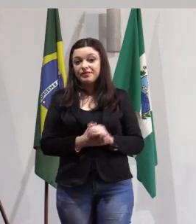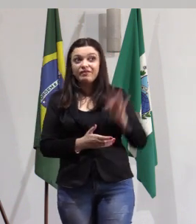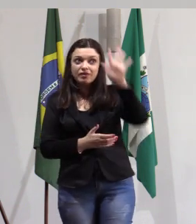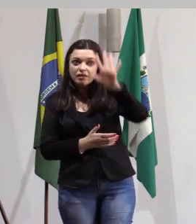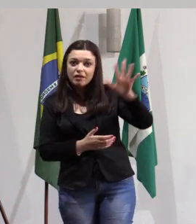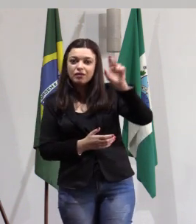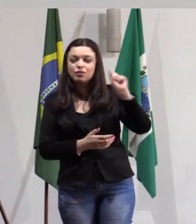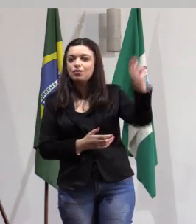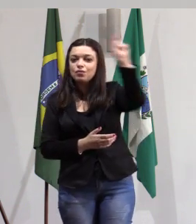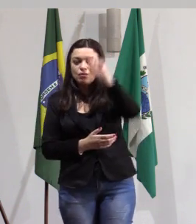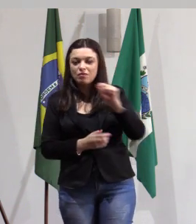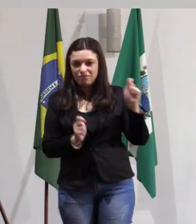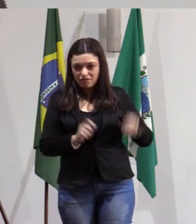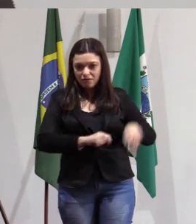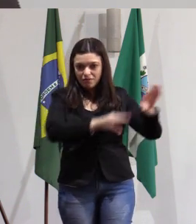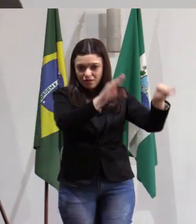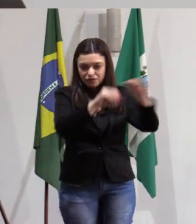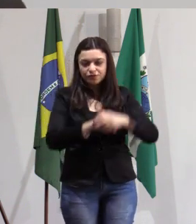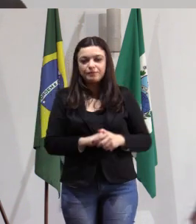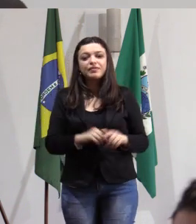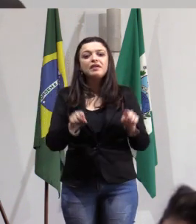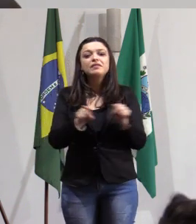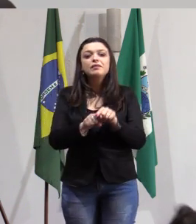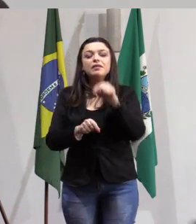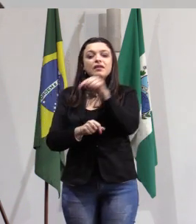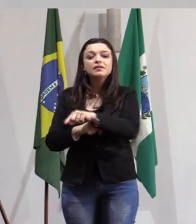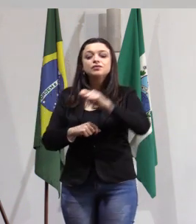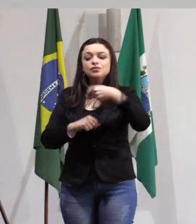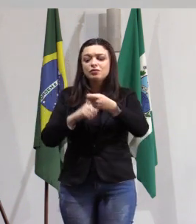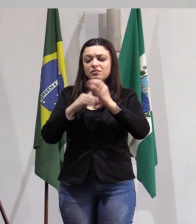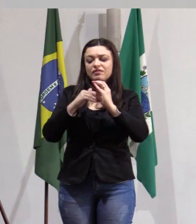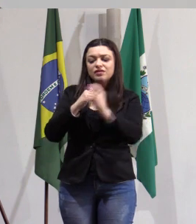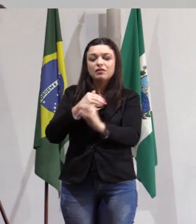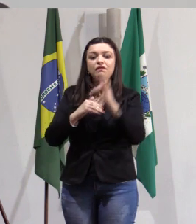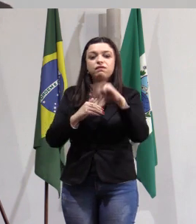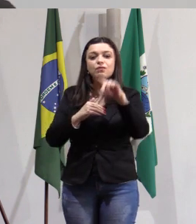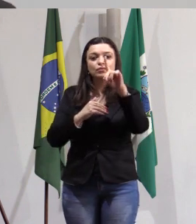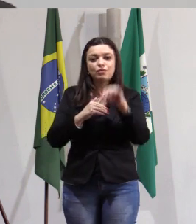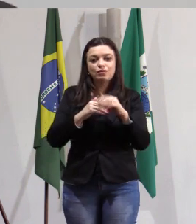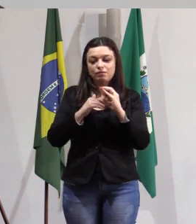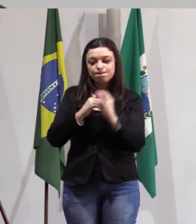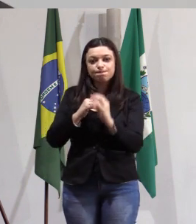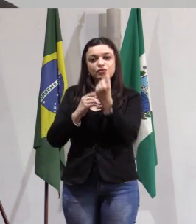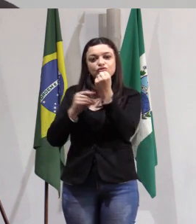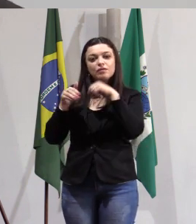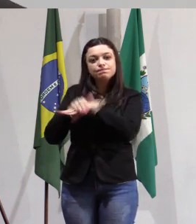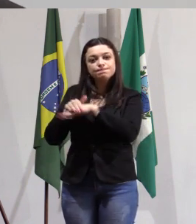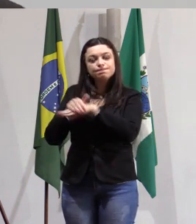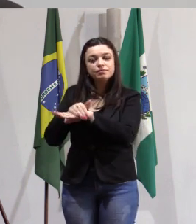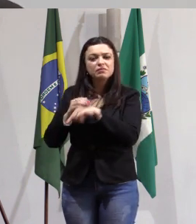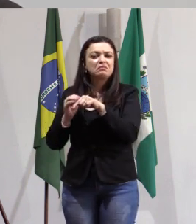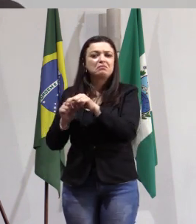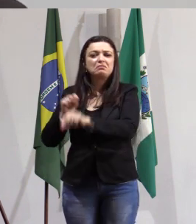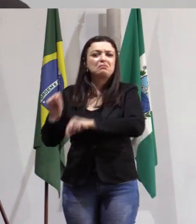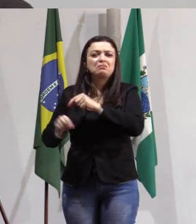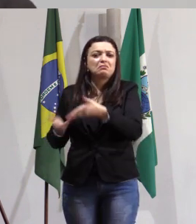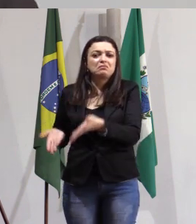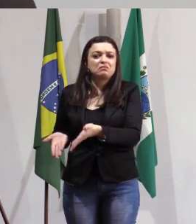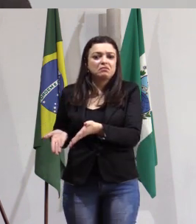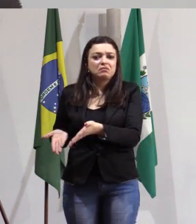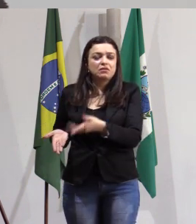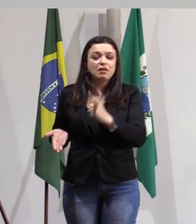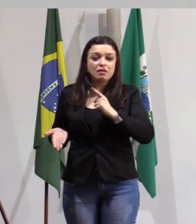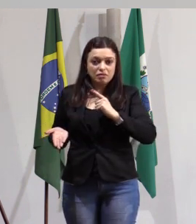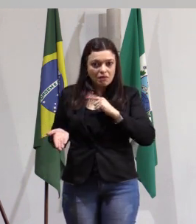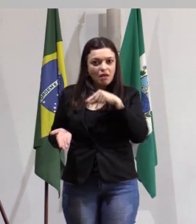Fundos de investimento. Os fundos de investimento ocupam boa parte dessa proposta. Existe